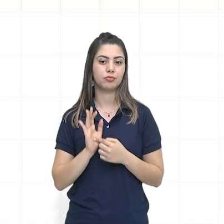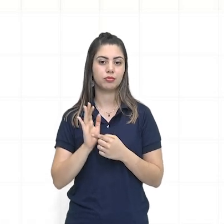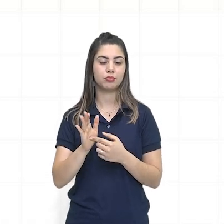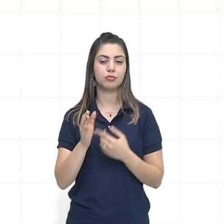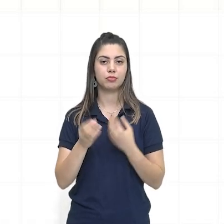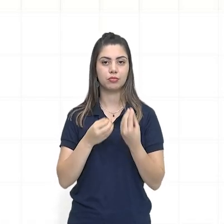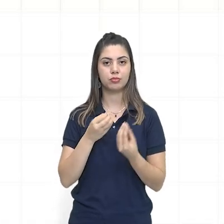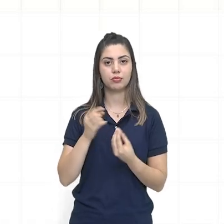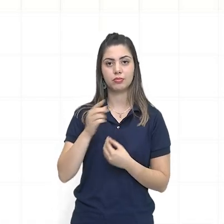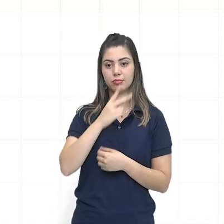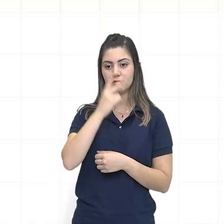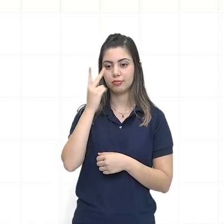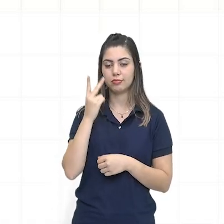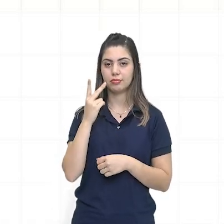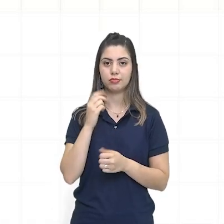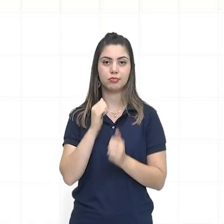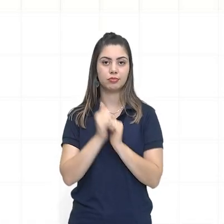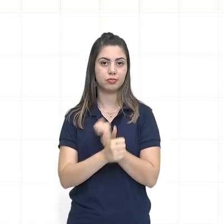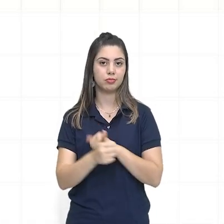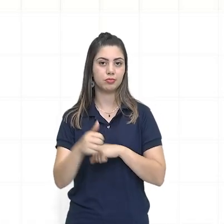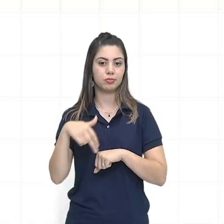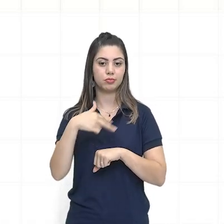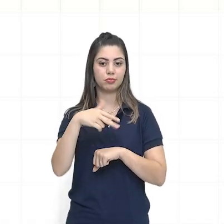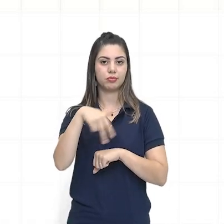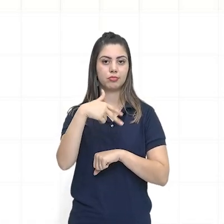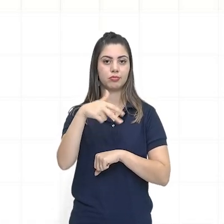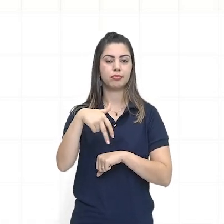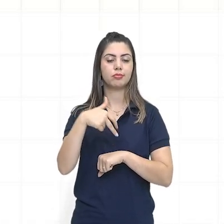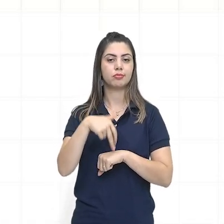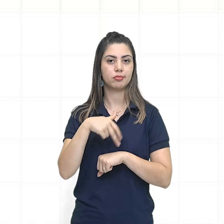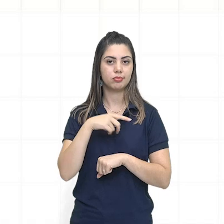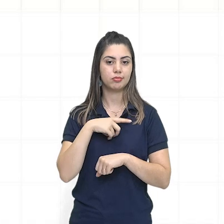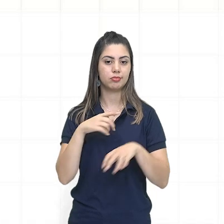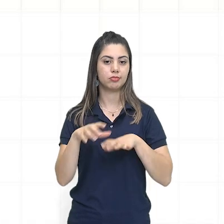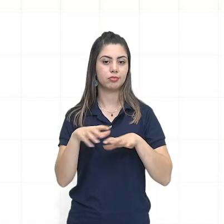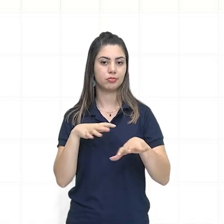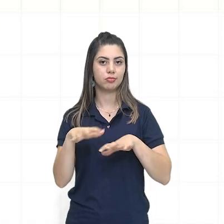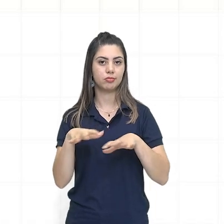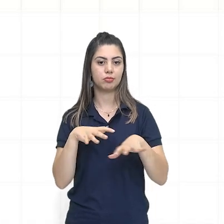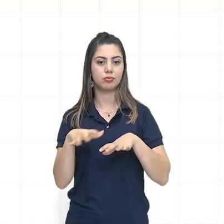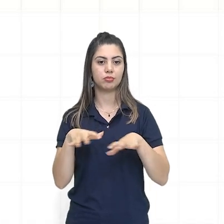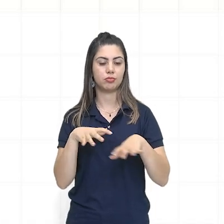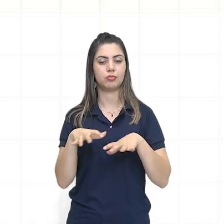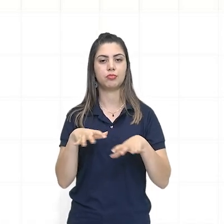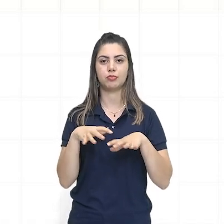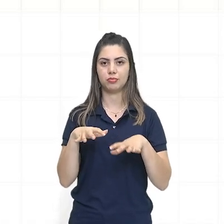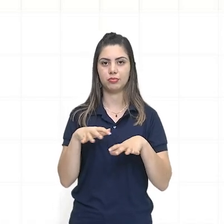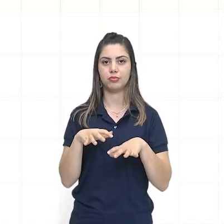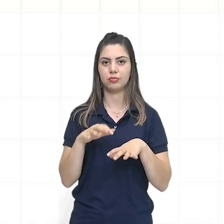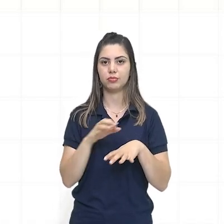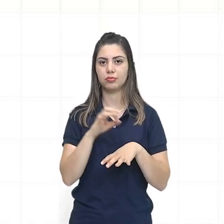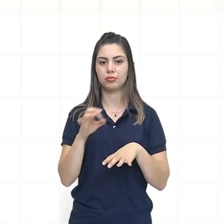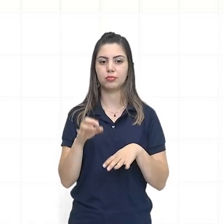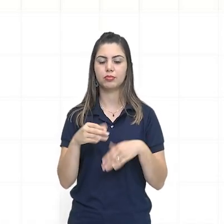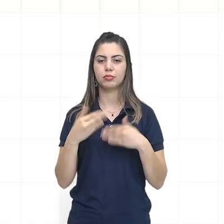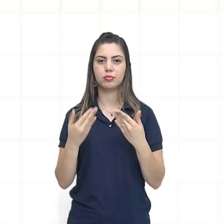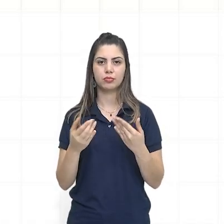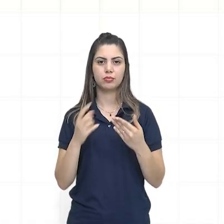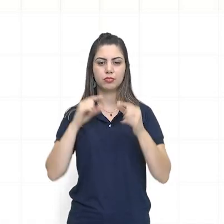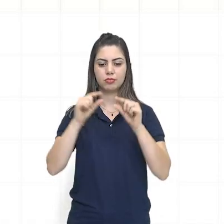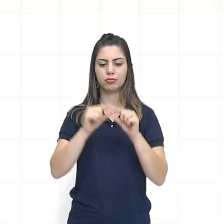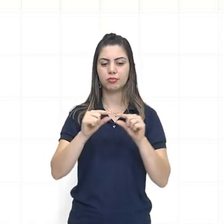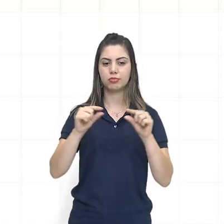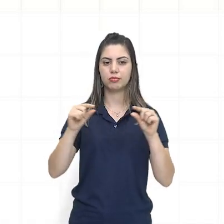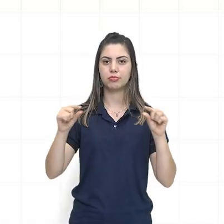do atleta no giro. Imagine um atleta fazendo movimentos em uma barra horizontal. A barra